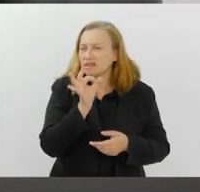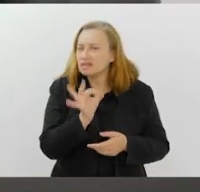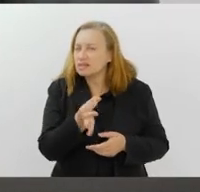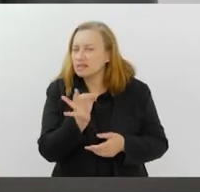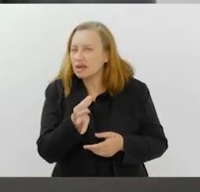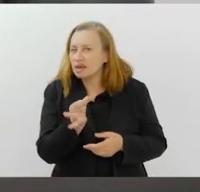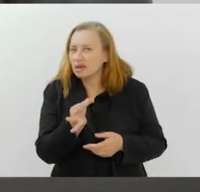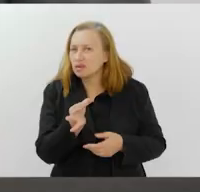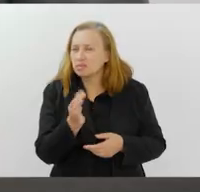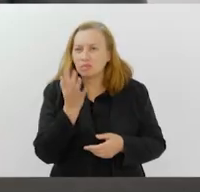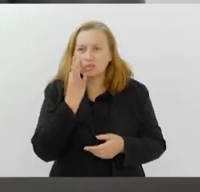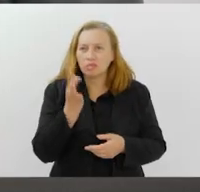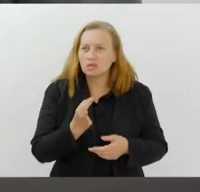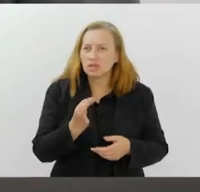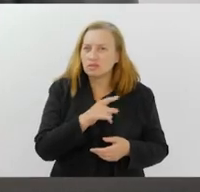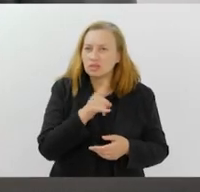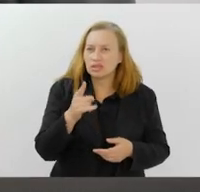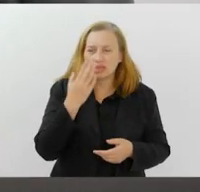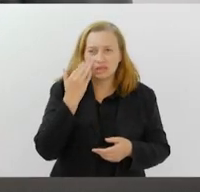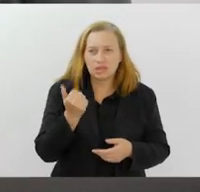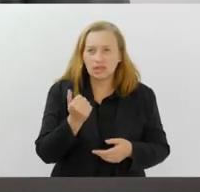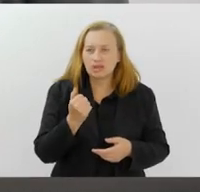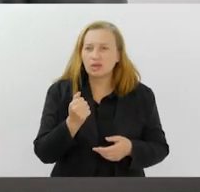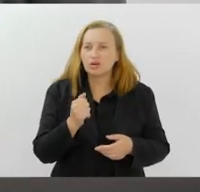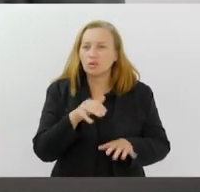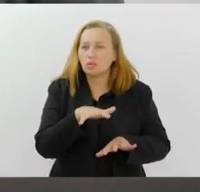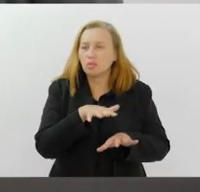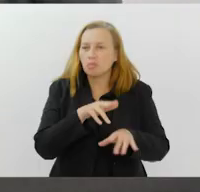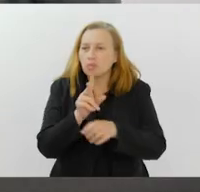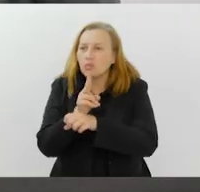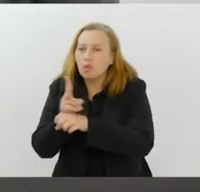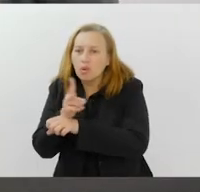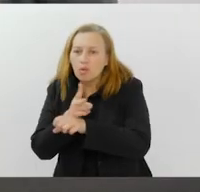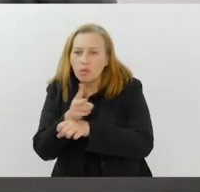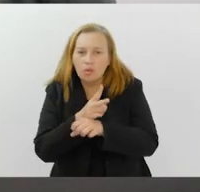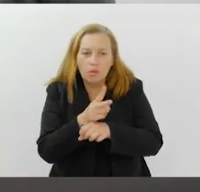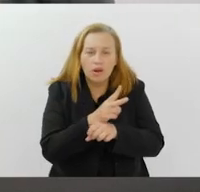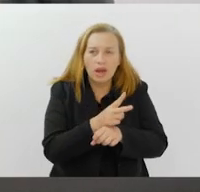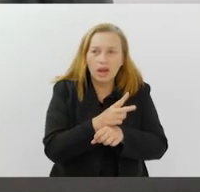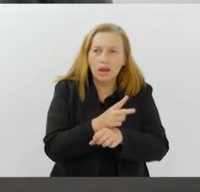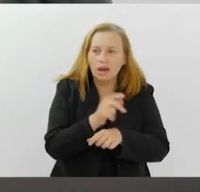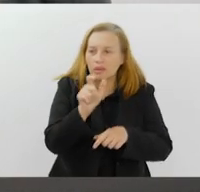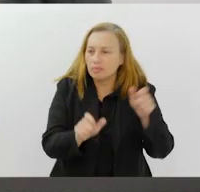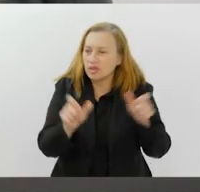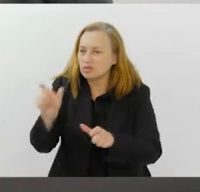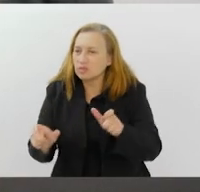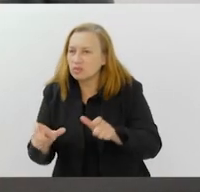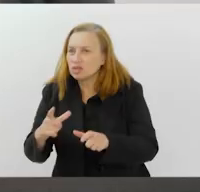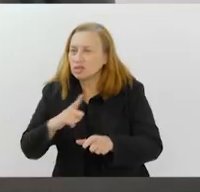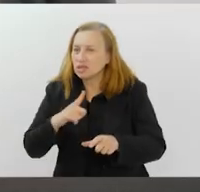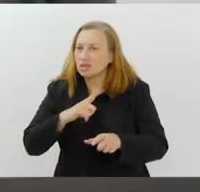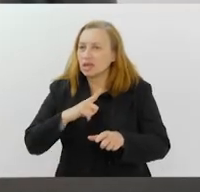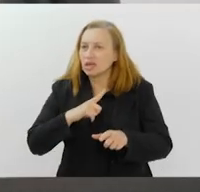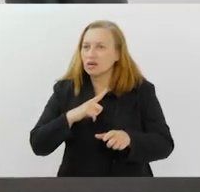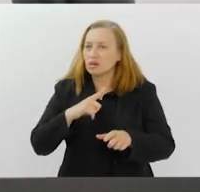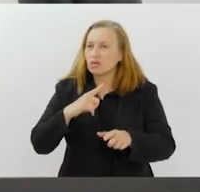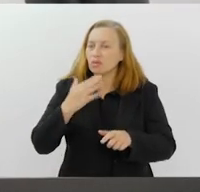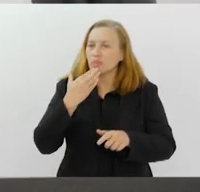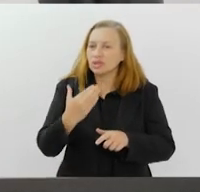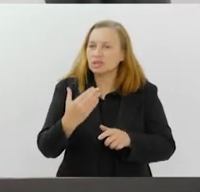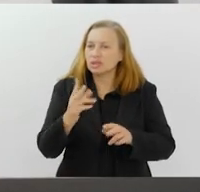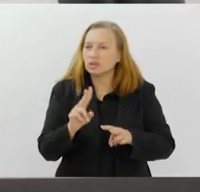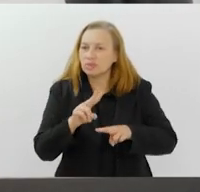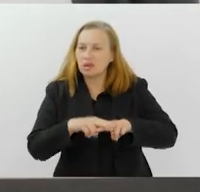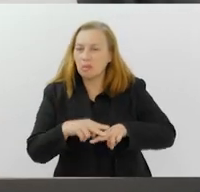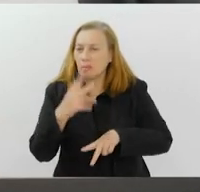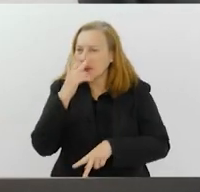vocês acham que o critério de buscar pessoas que T um mandato de prisão em aberto parece correto o que ele